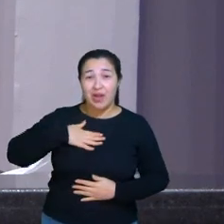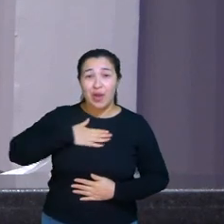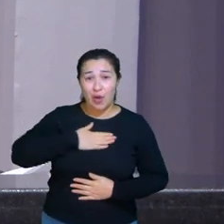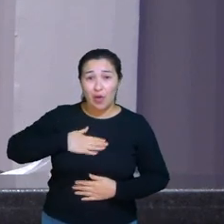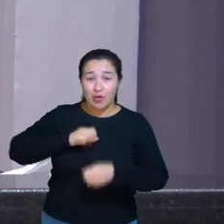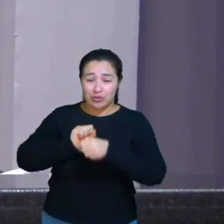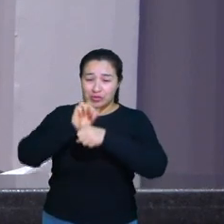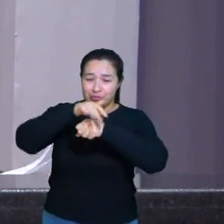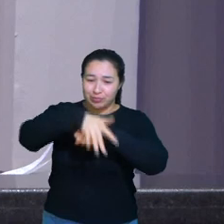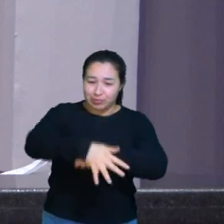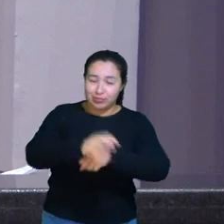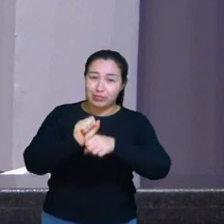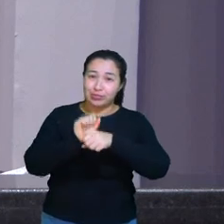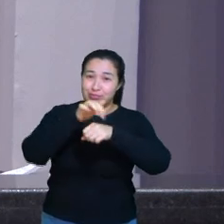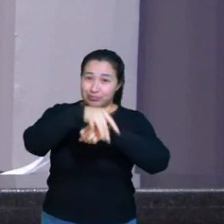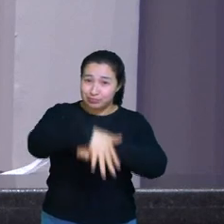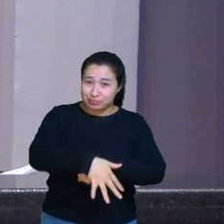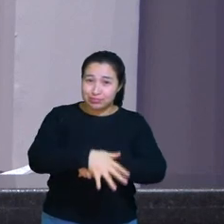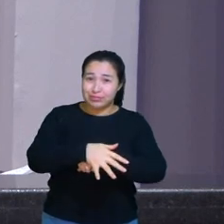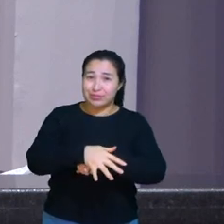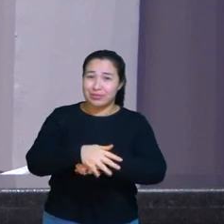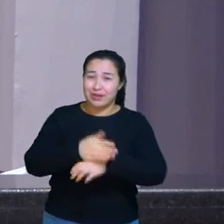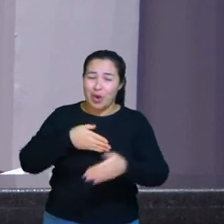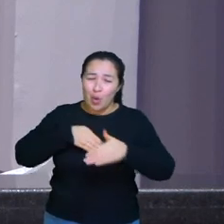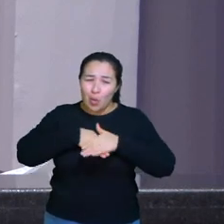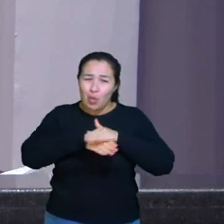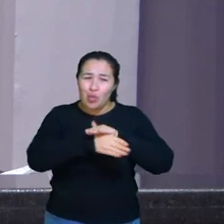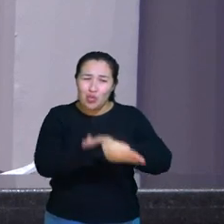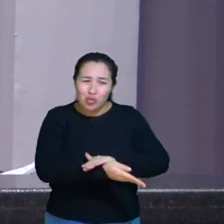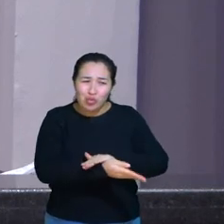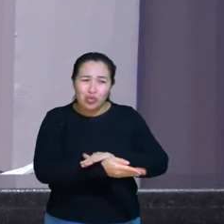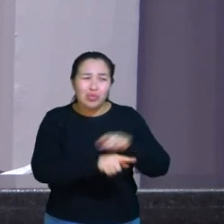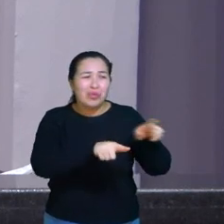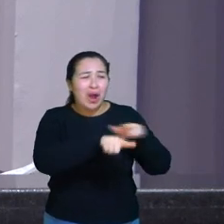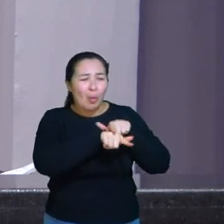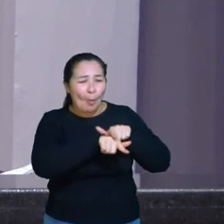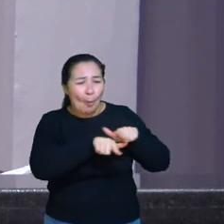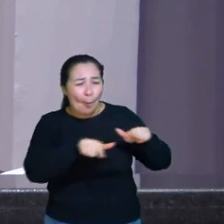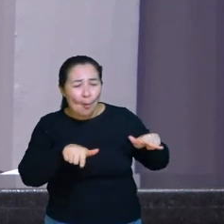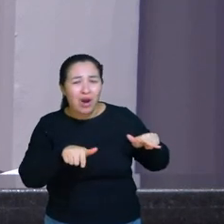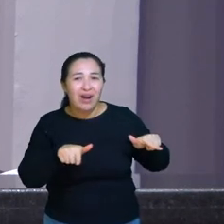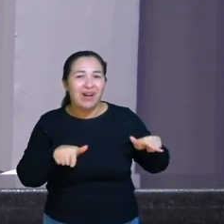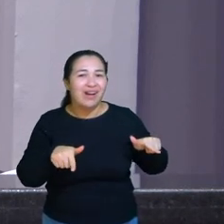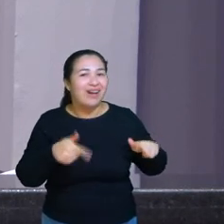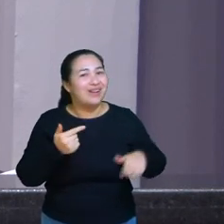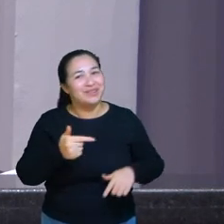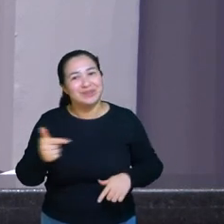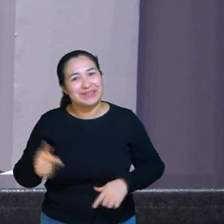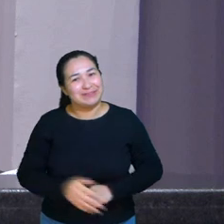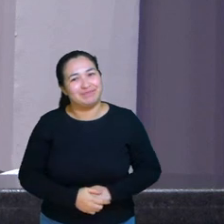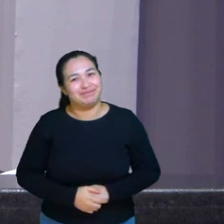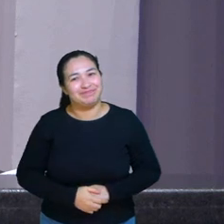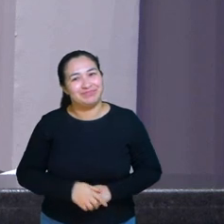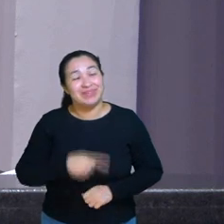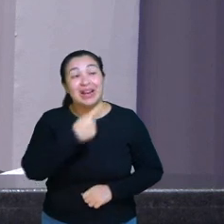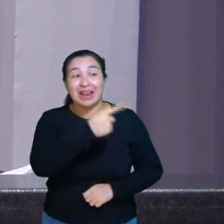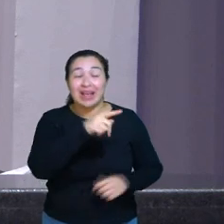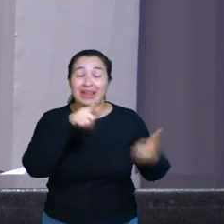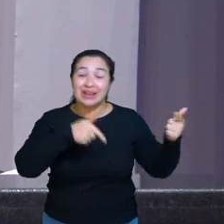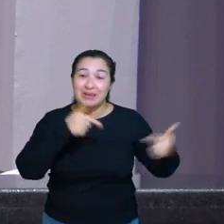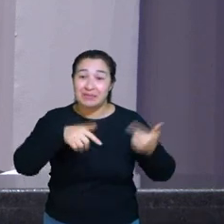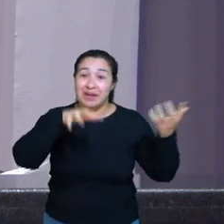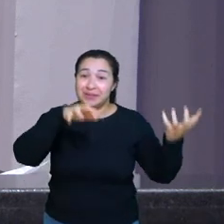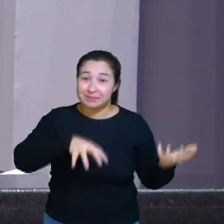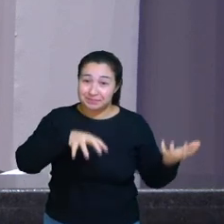em em Brasília neste momento mas quero trazer o meu abraço também a minha chefia superior que está aqui comigo né no